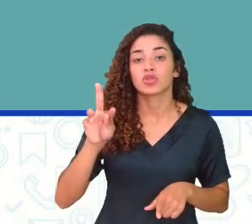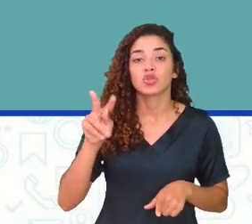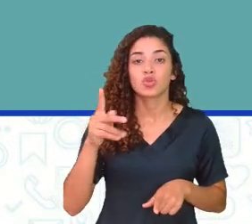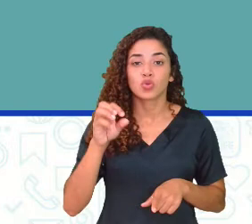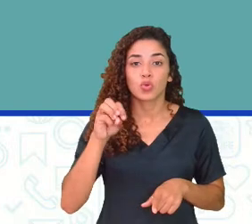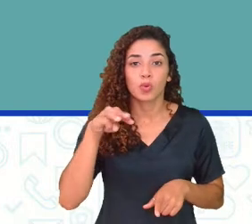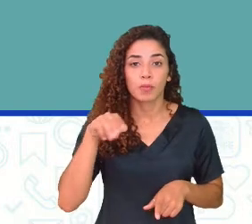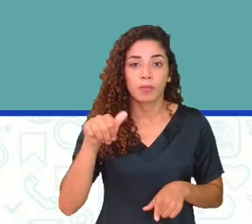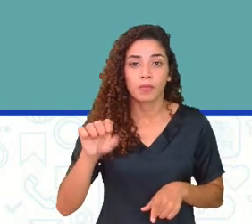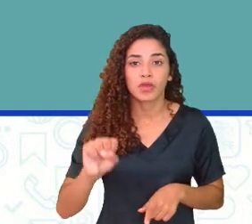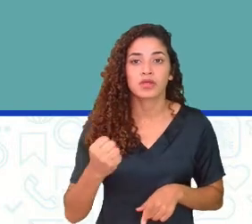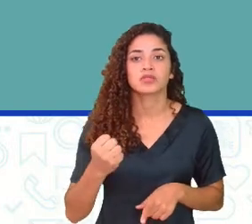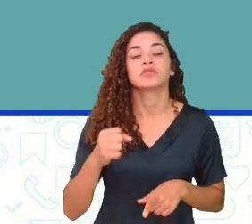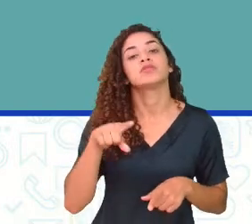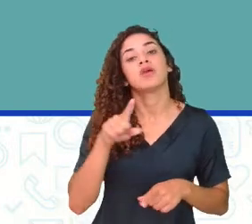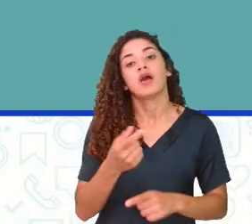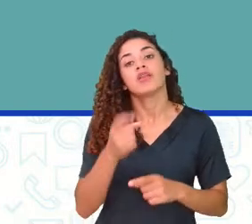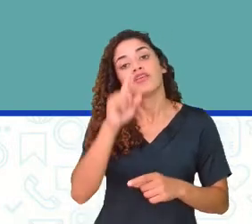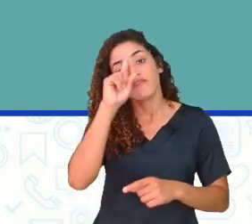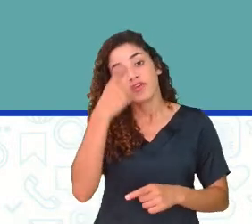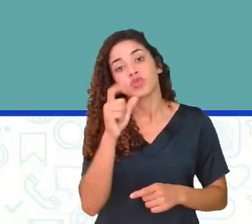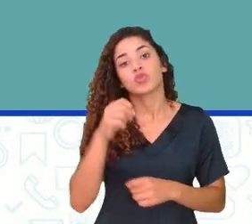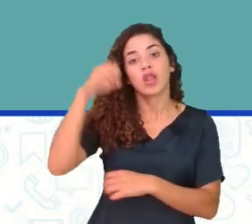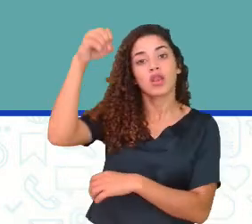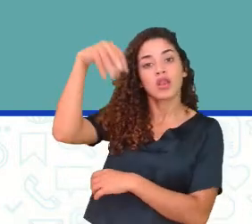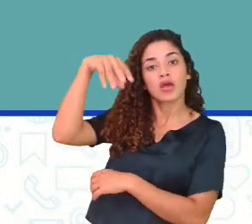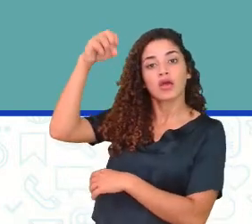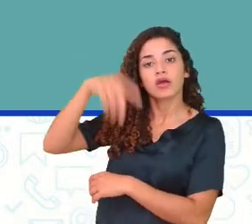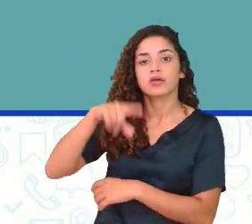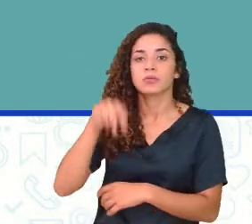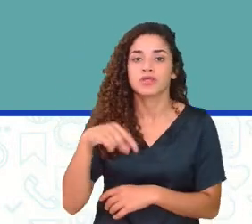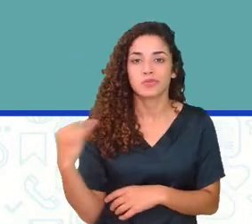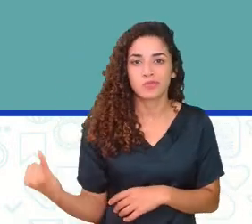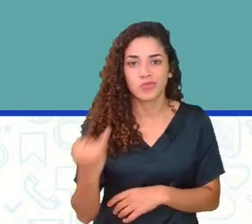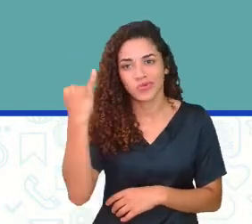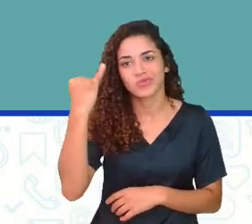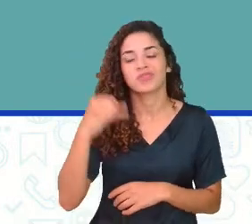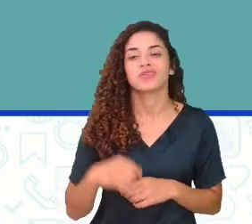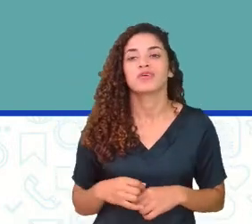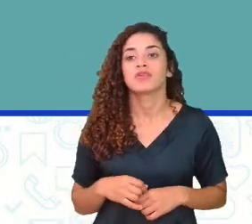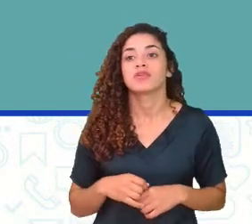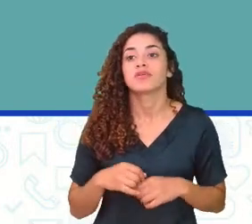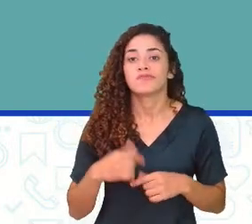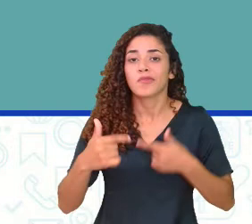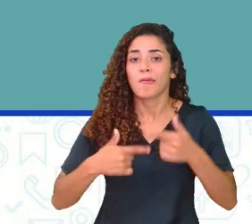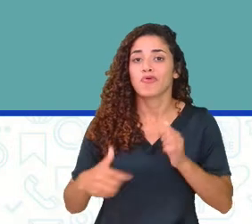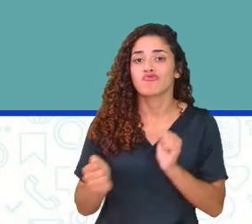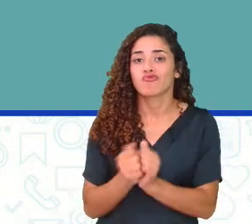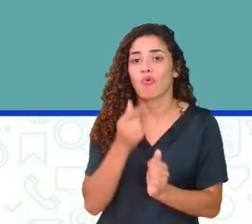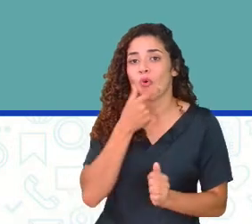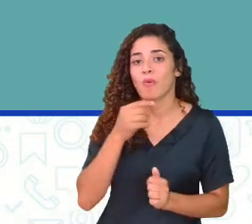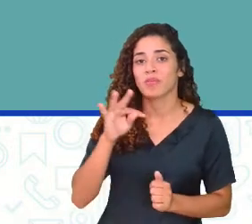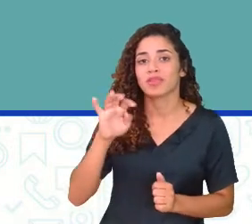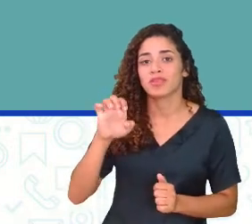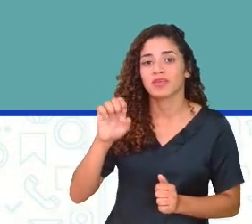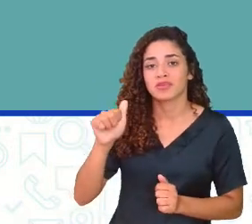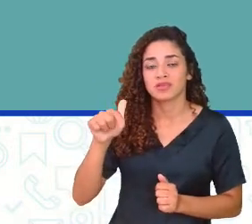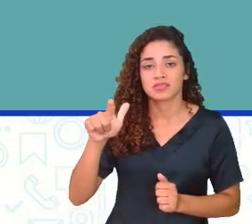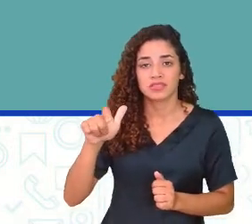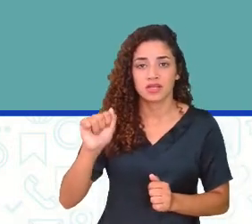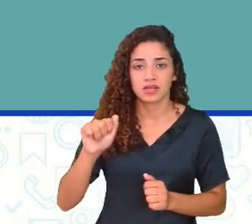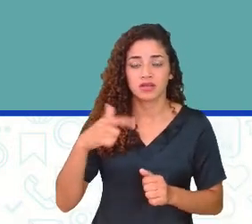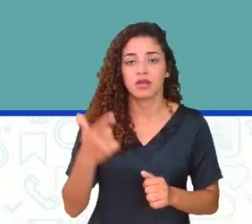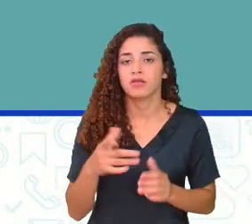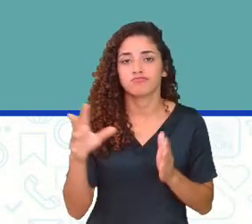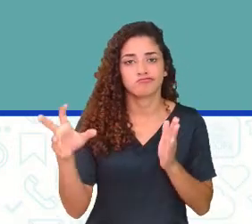inventou a lâmpada. Então, ele teve sua grande importância, ele trabalhava muito com Tesla e teve sua importância, registrou bem rápido